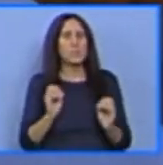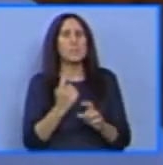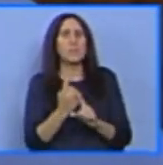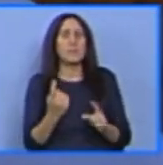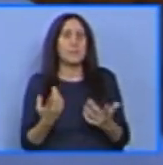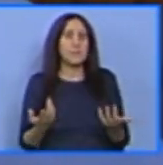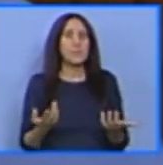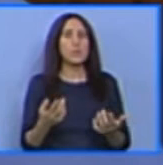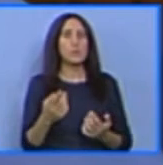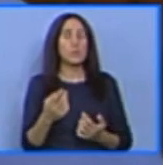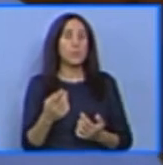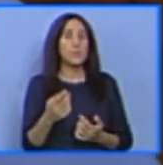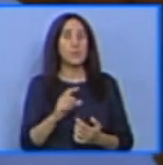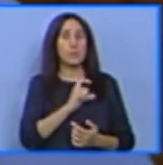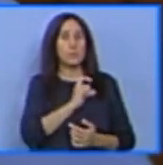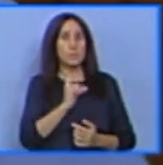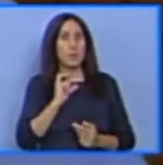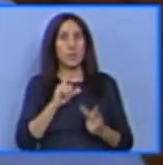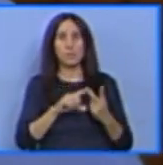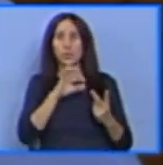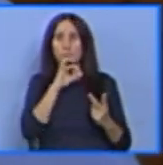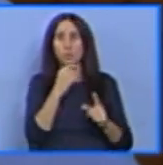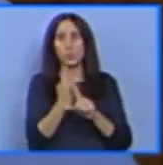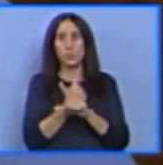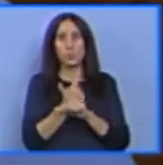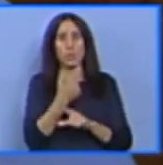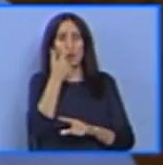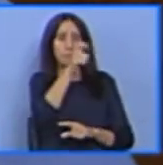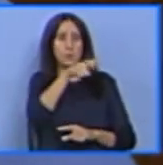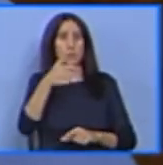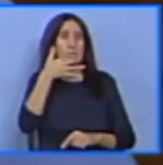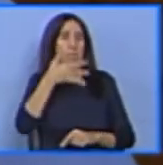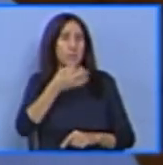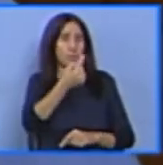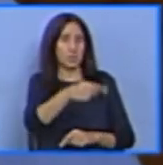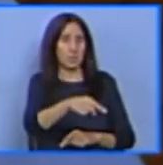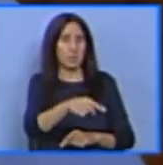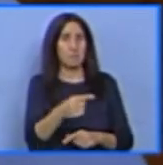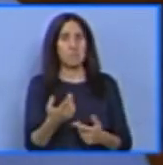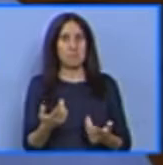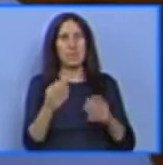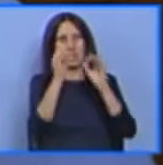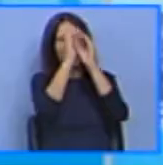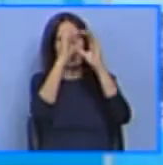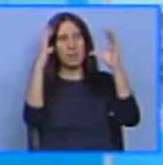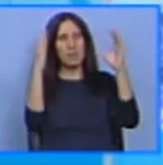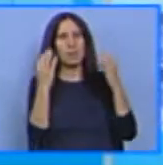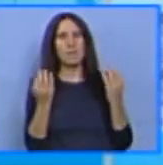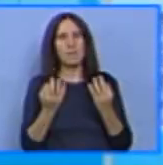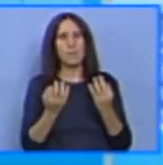enfim, os padres, os bispos, etc., tendem a ser pessoas crentes e, portanto, aquela ideia de que há, digamos,